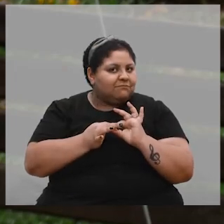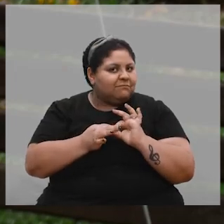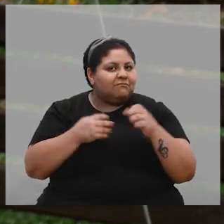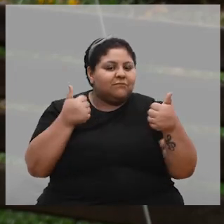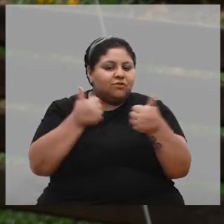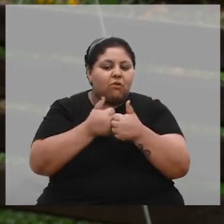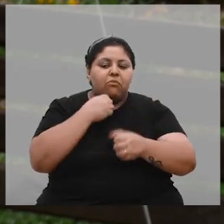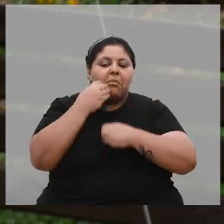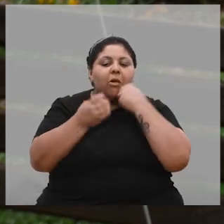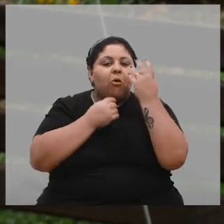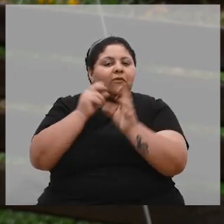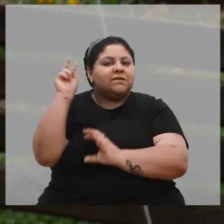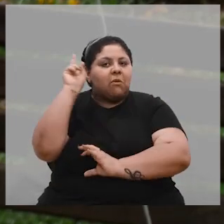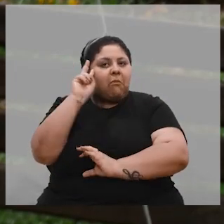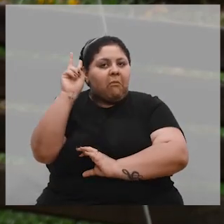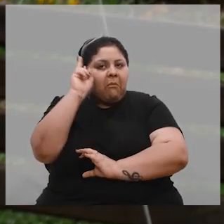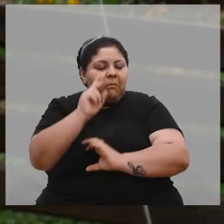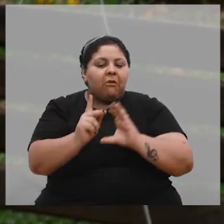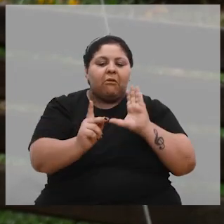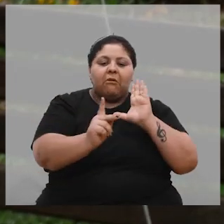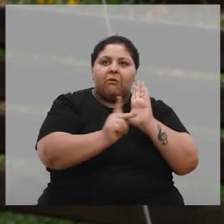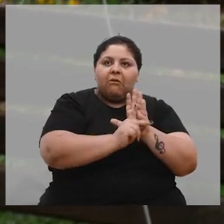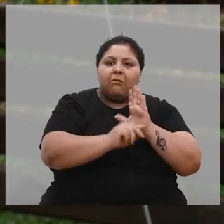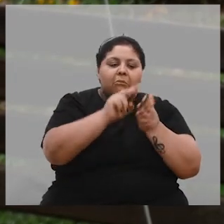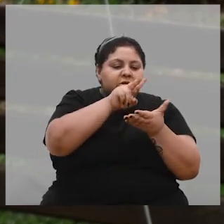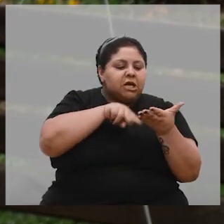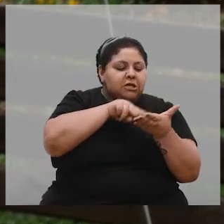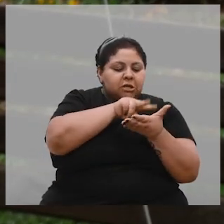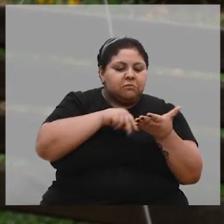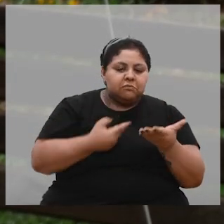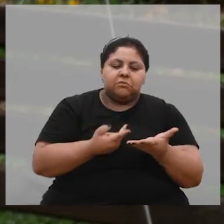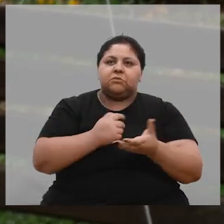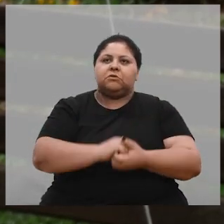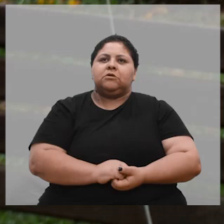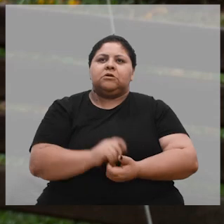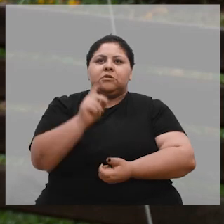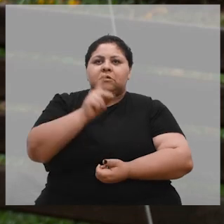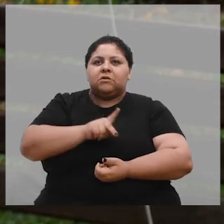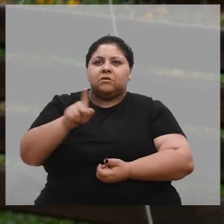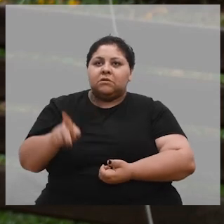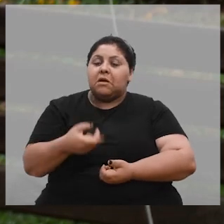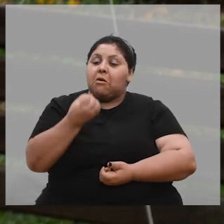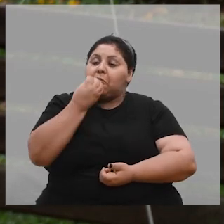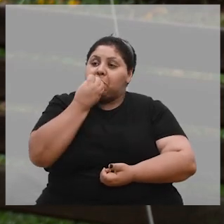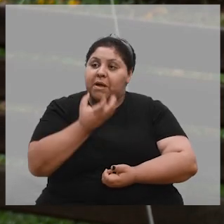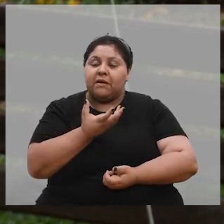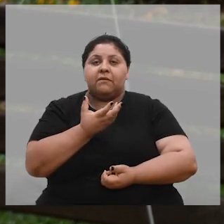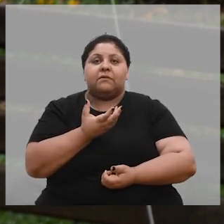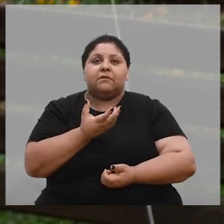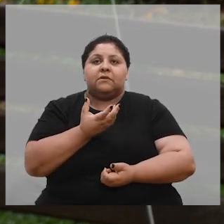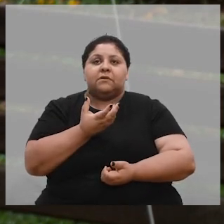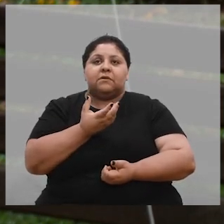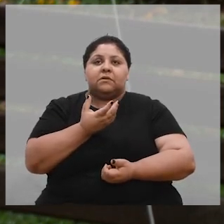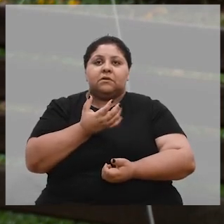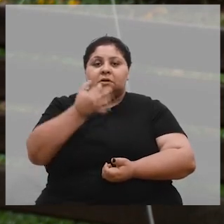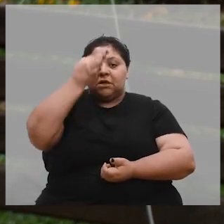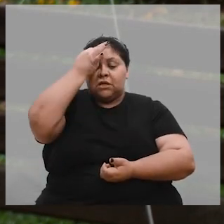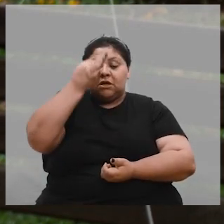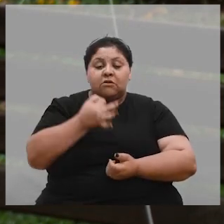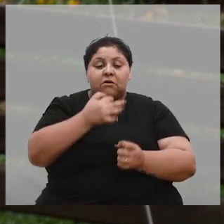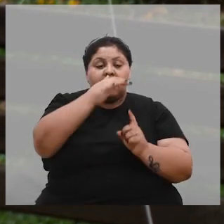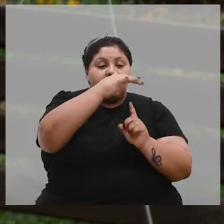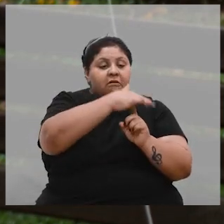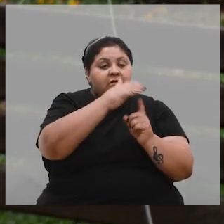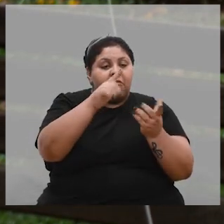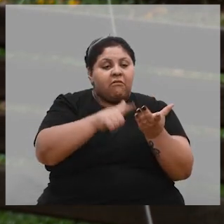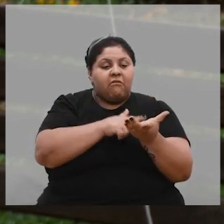isso. Através de uma contação de histórias, de um projeto de leitura, de um professor bem intencionado que,